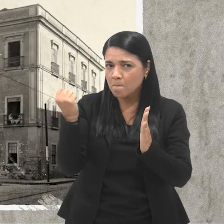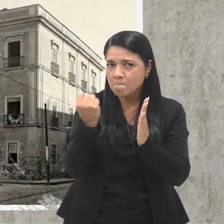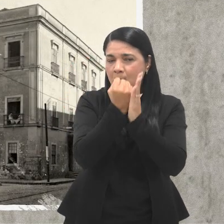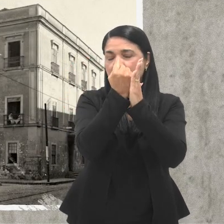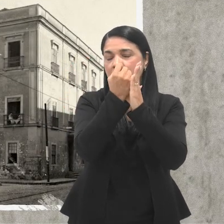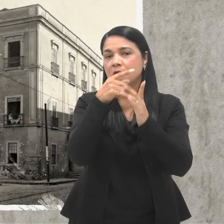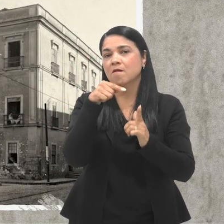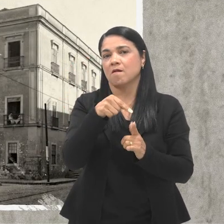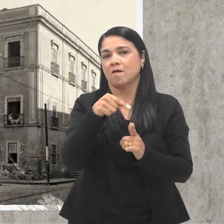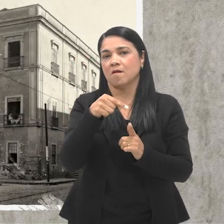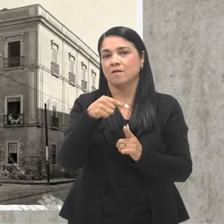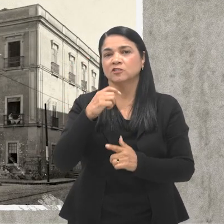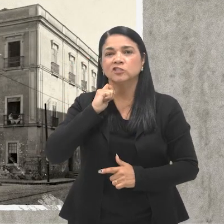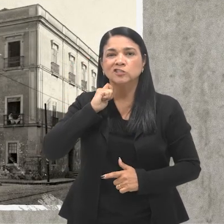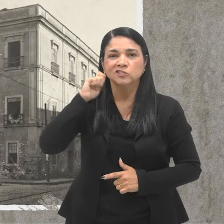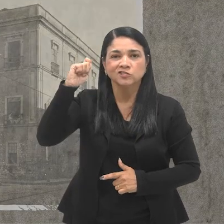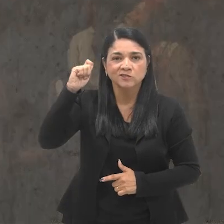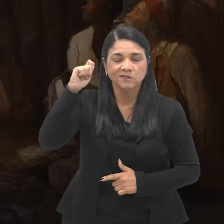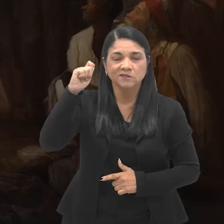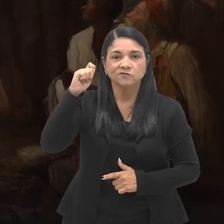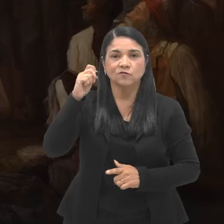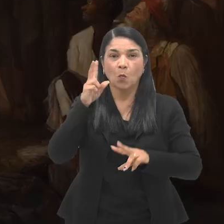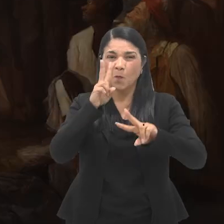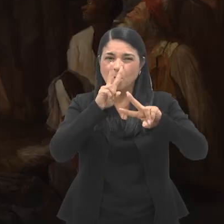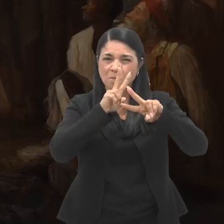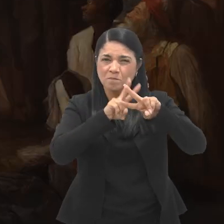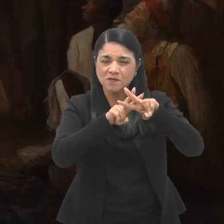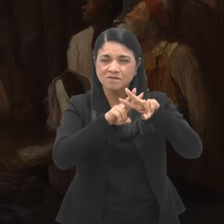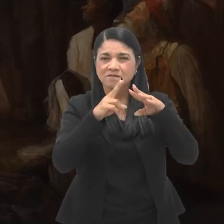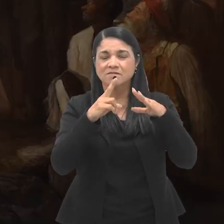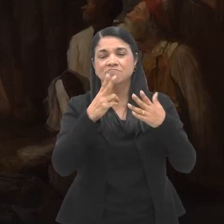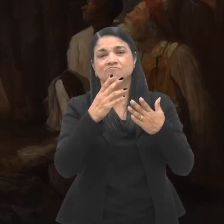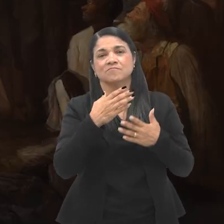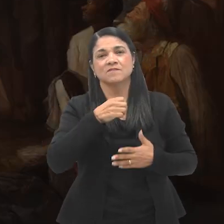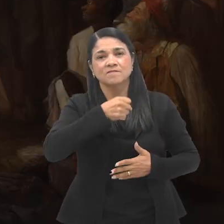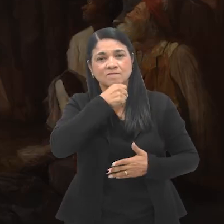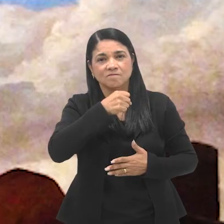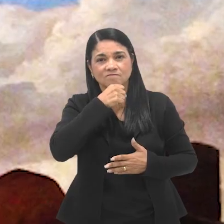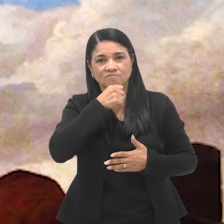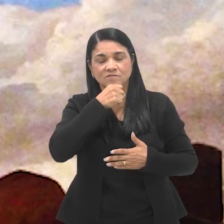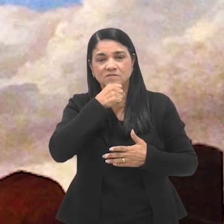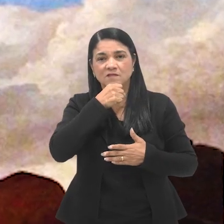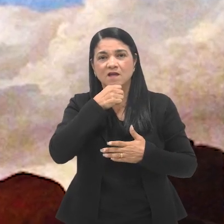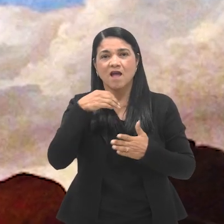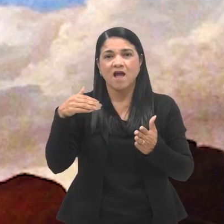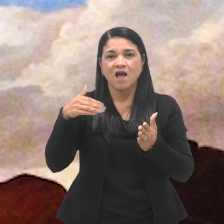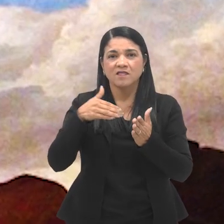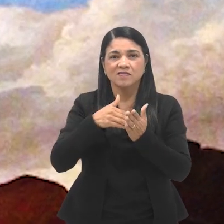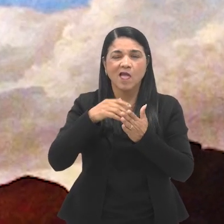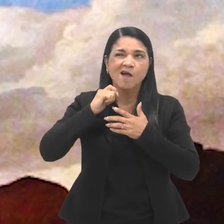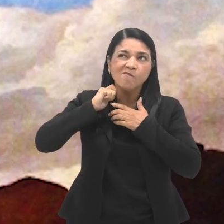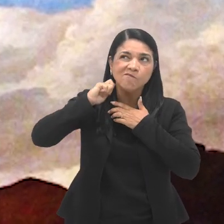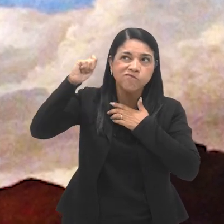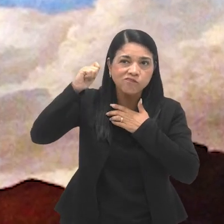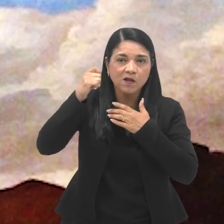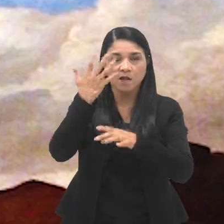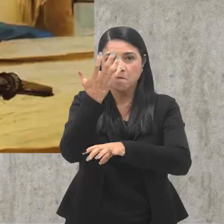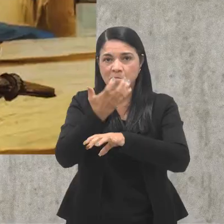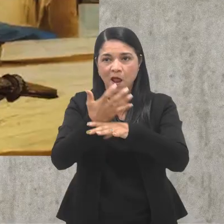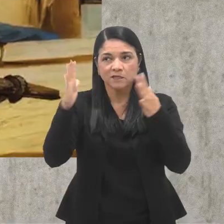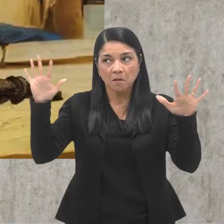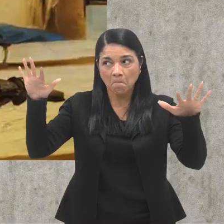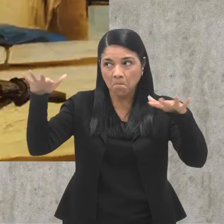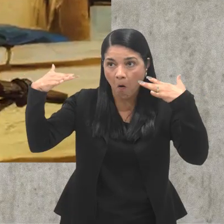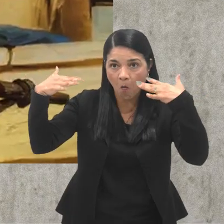o primeiro mártir do Brasil. Tiradentes ficou preso na Cadeia Velha até ser enforcado em praça pública.